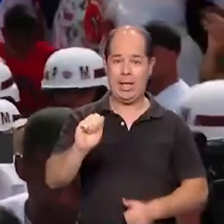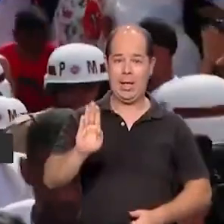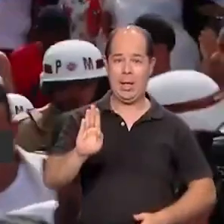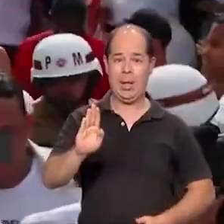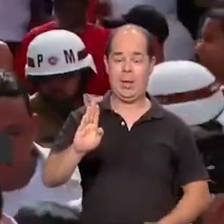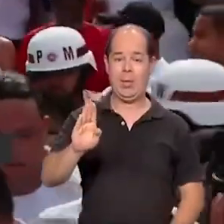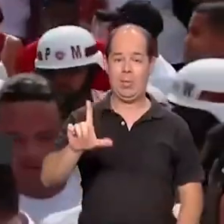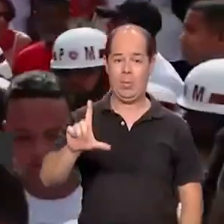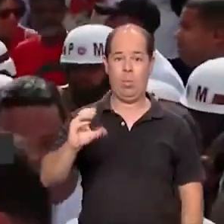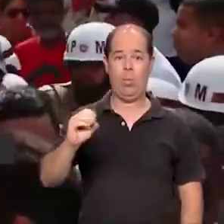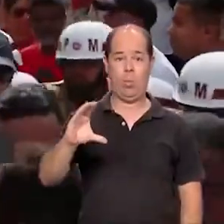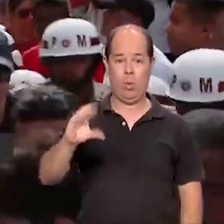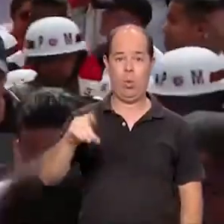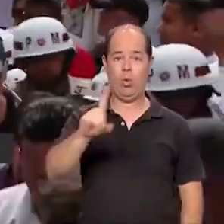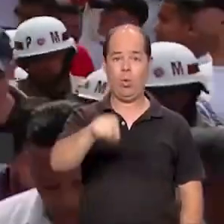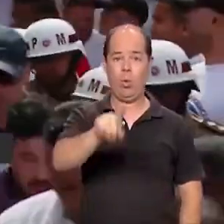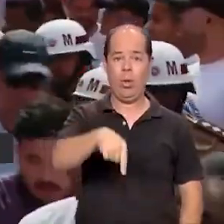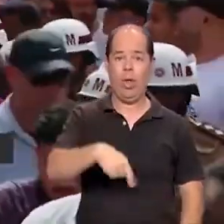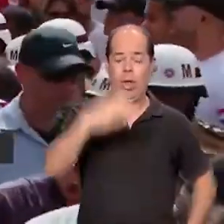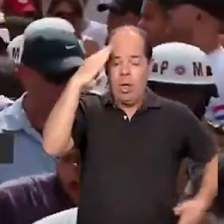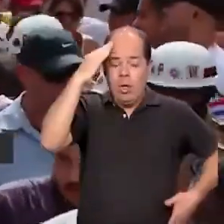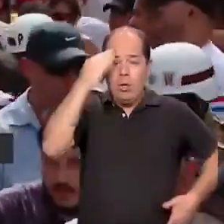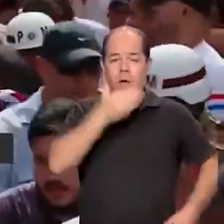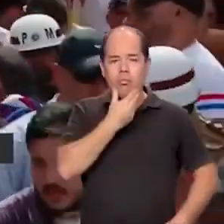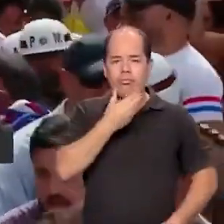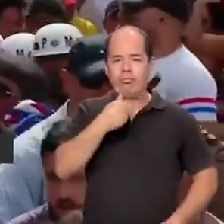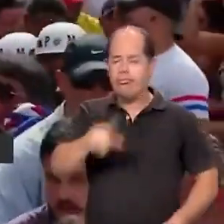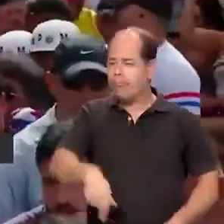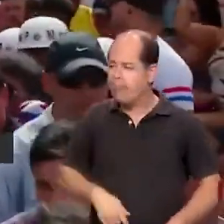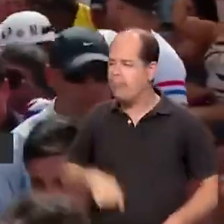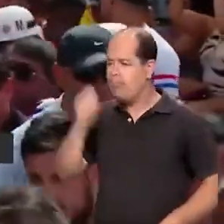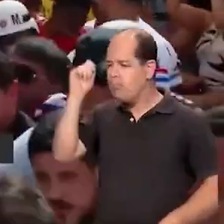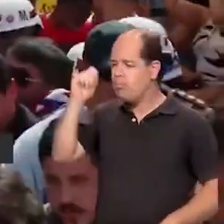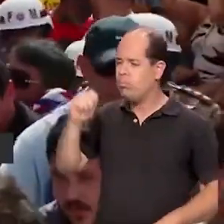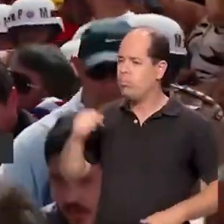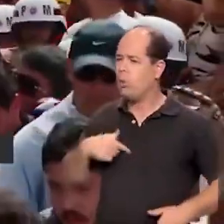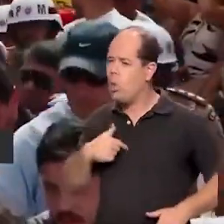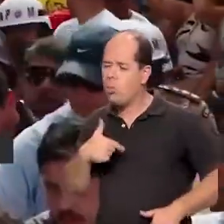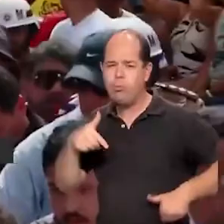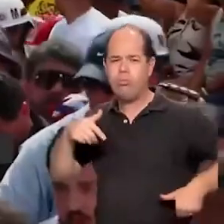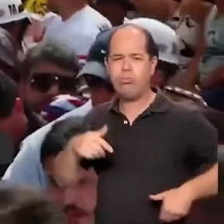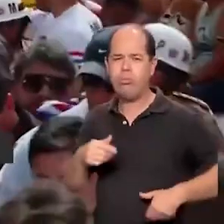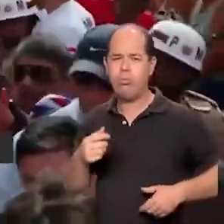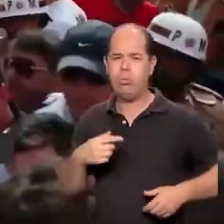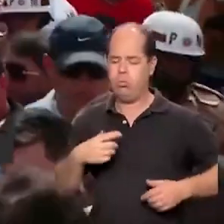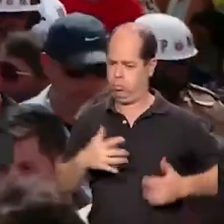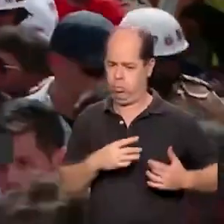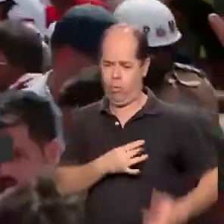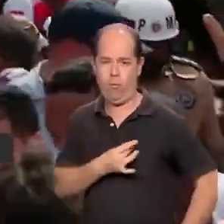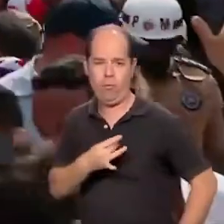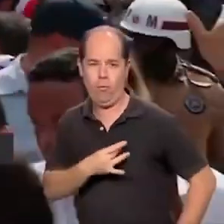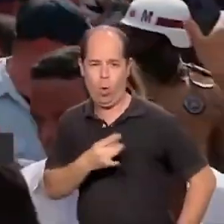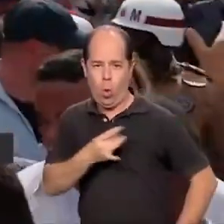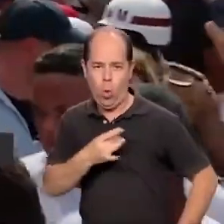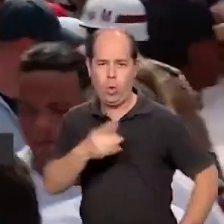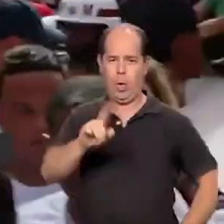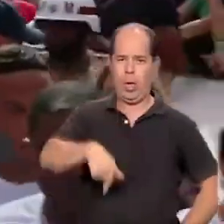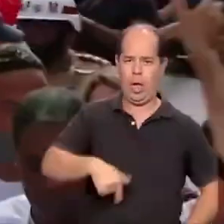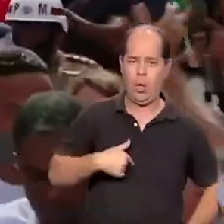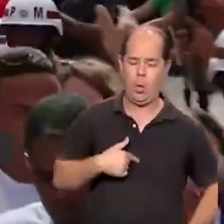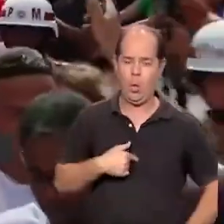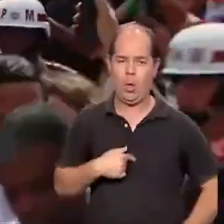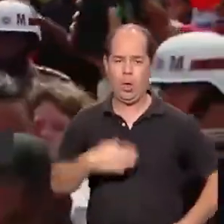guerra. Esse exército formado por soldados regulares, voluntários,